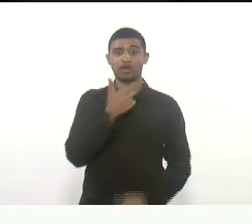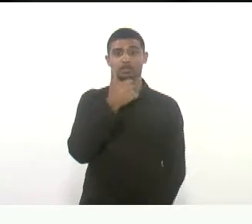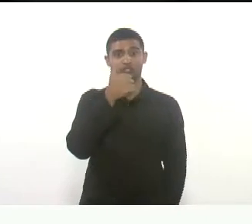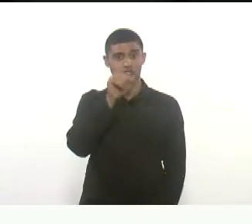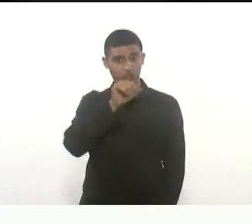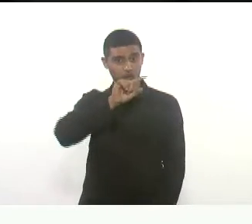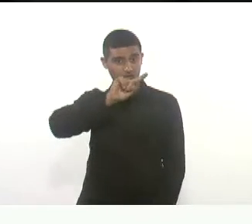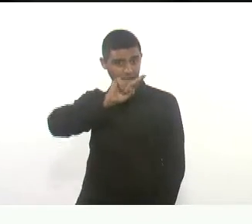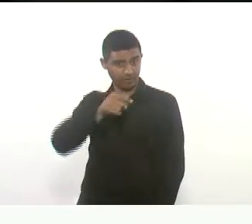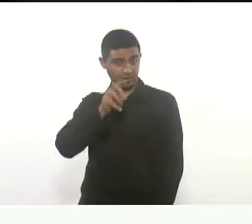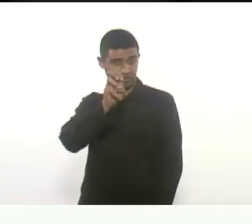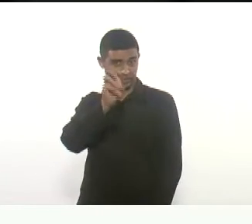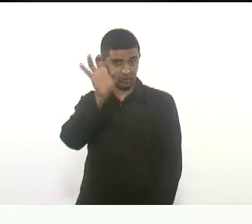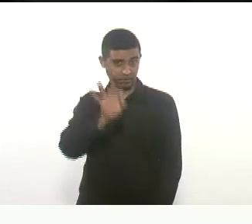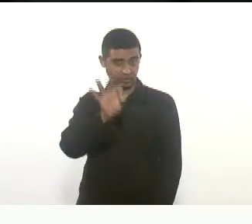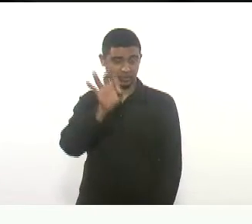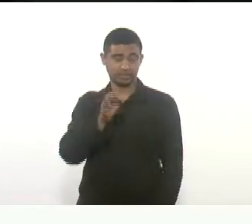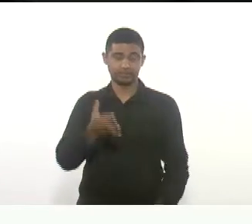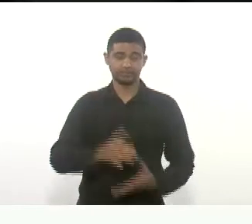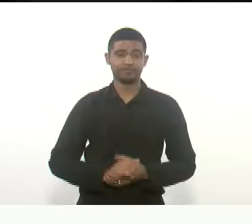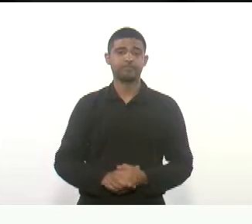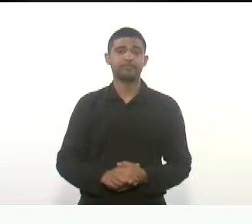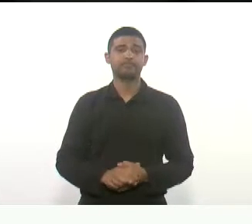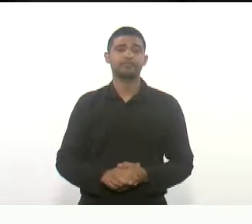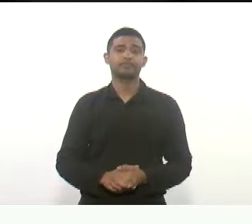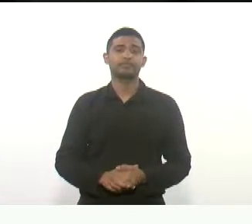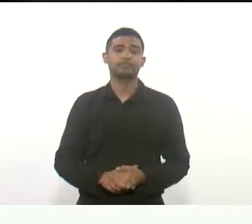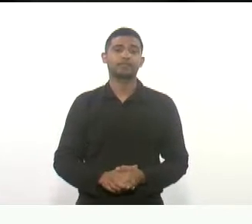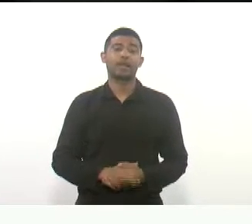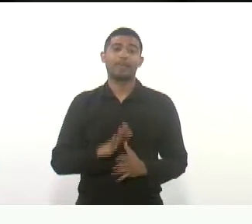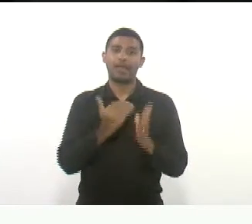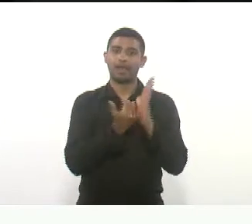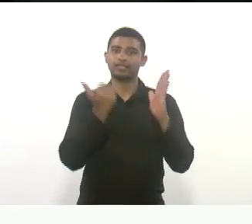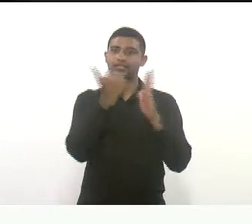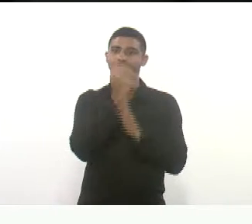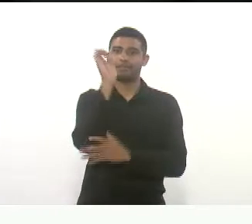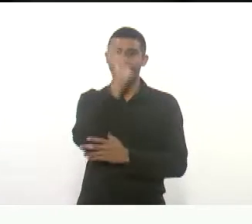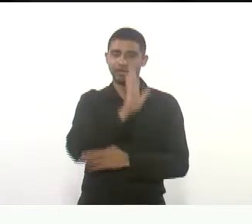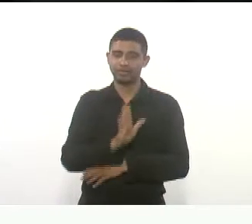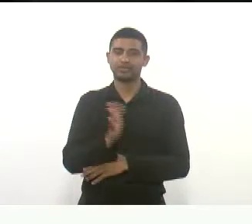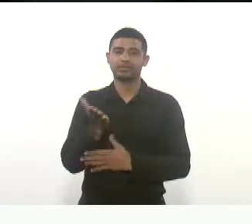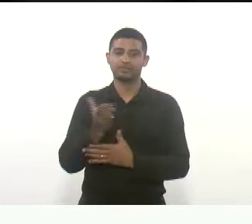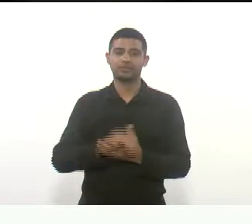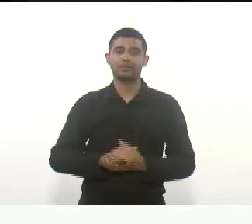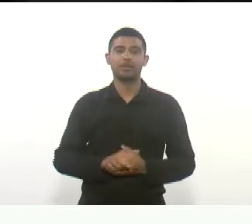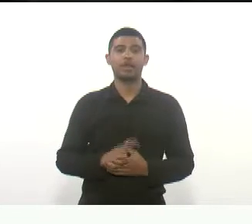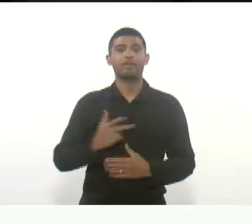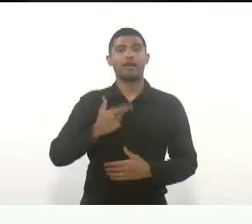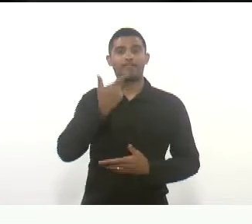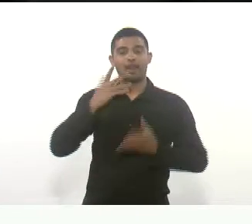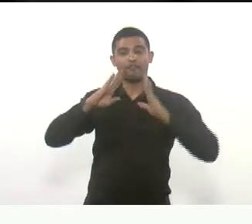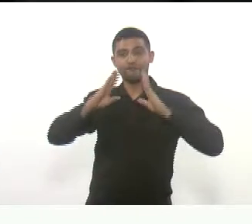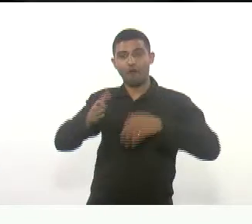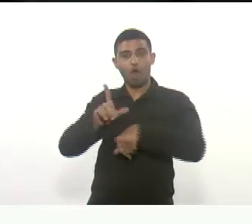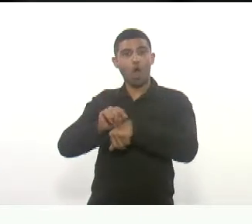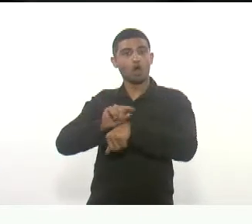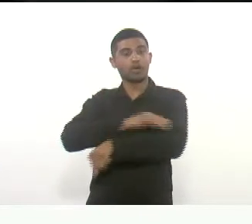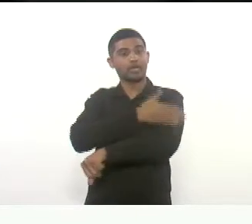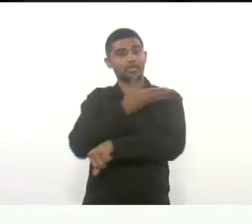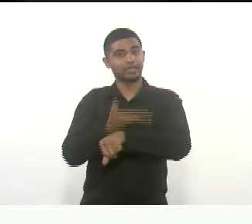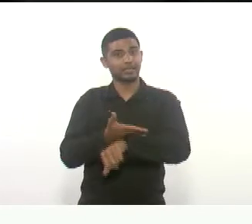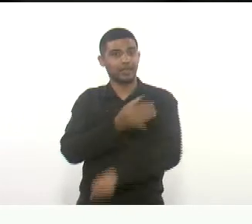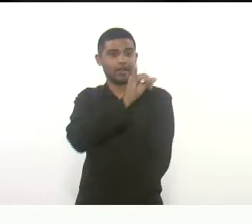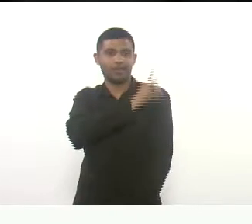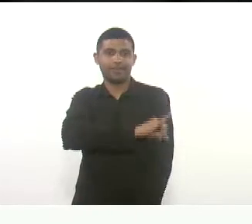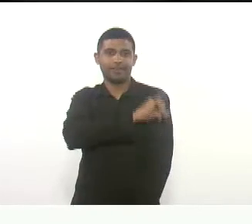aqui para todas as redes. Né? Mas acima do Brasil, ou seja, em relação ao tempo integral, o